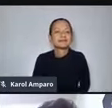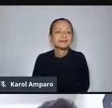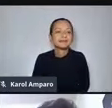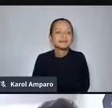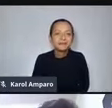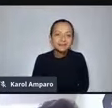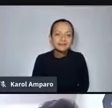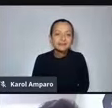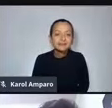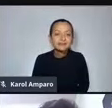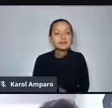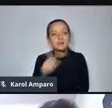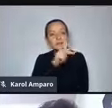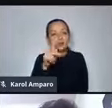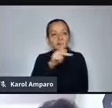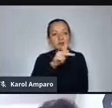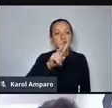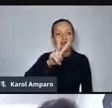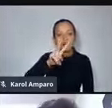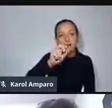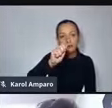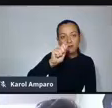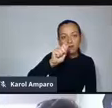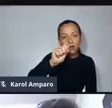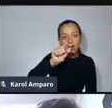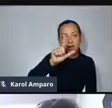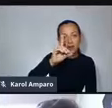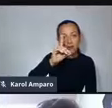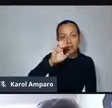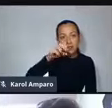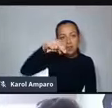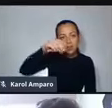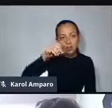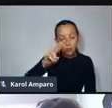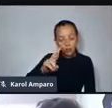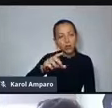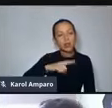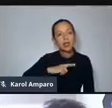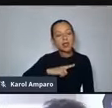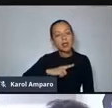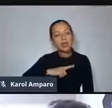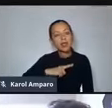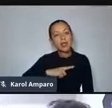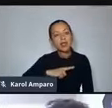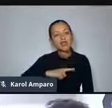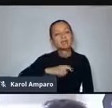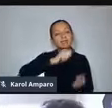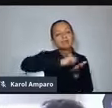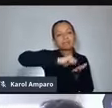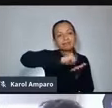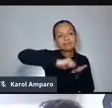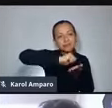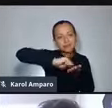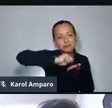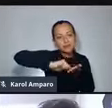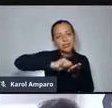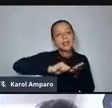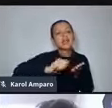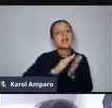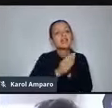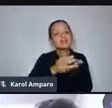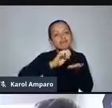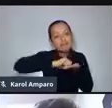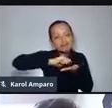O mestre Valdenor vai apresentar um dos artigos que ele escreveu. Ele é escritor de alguns livros, ele